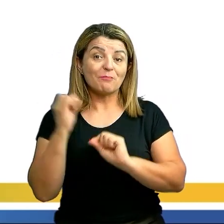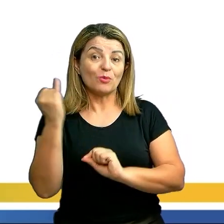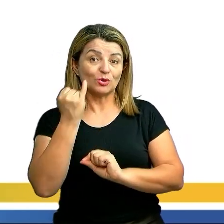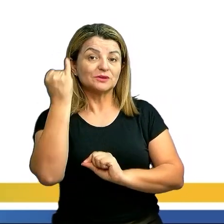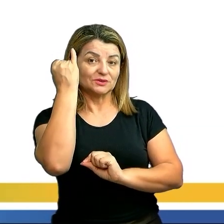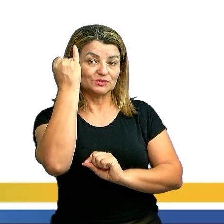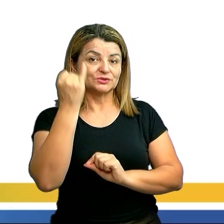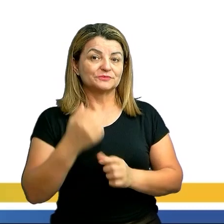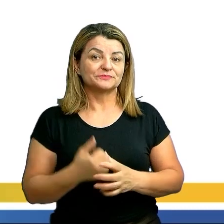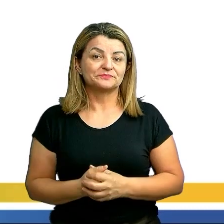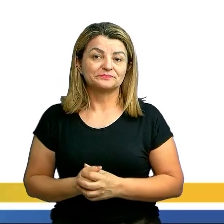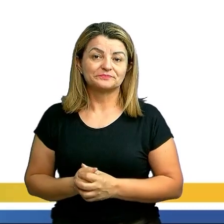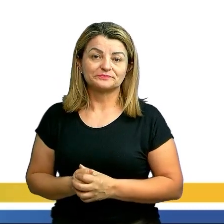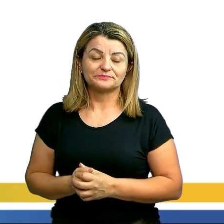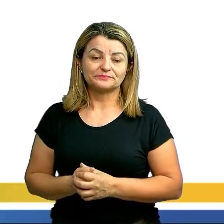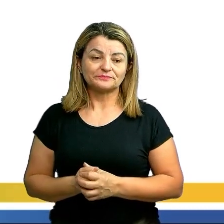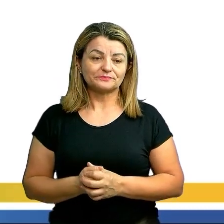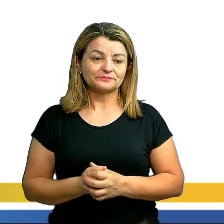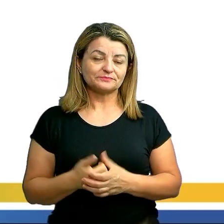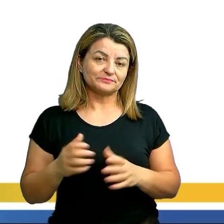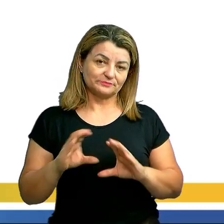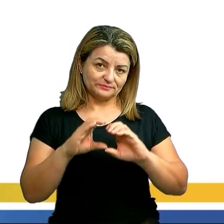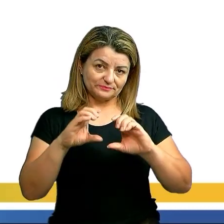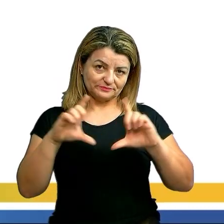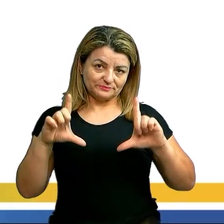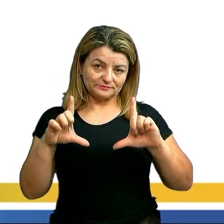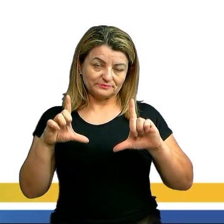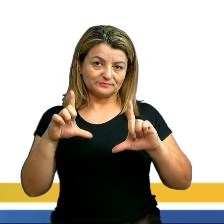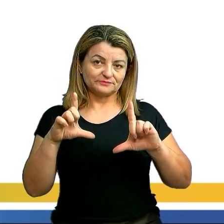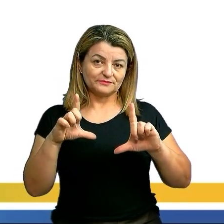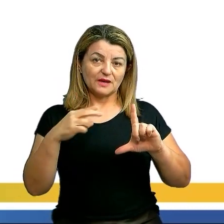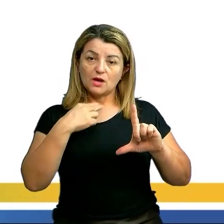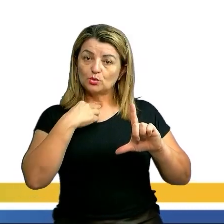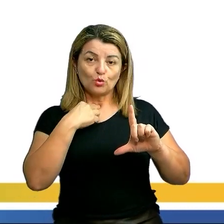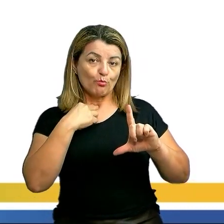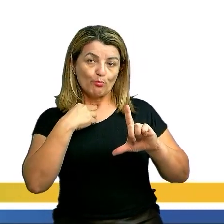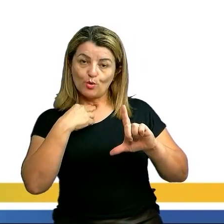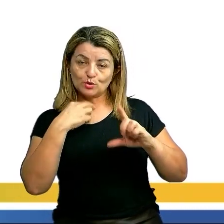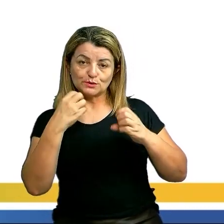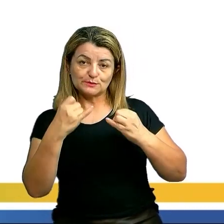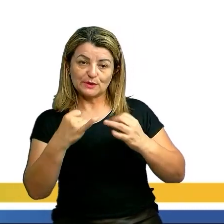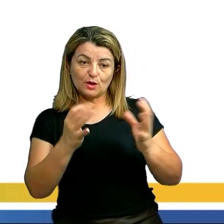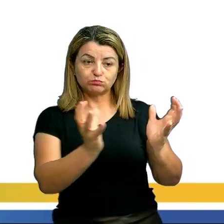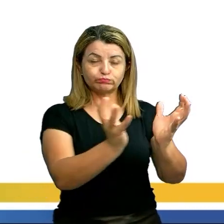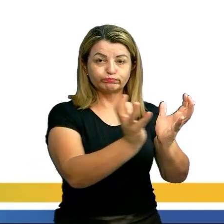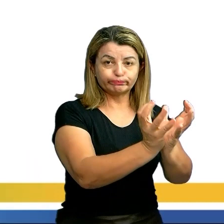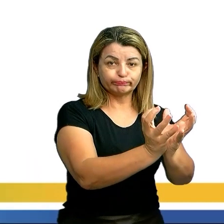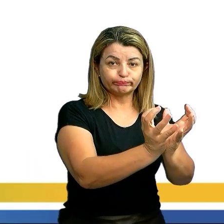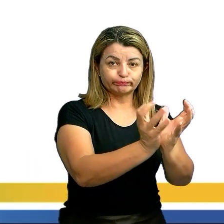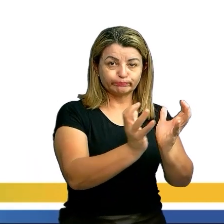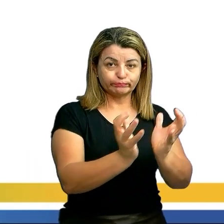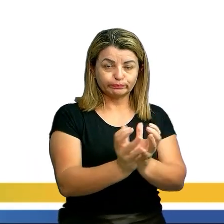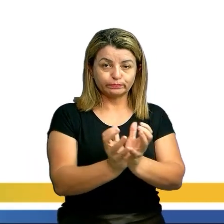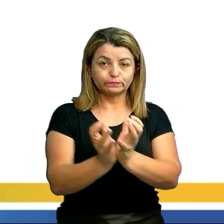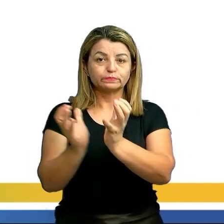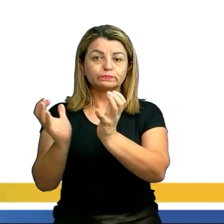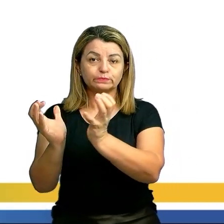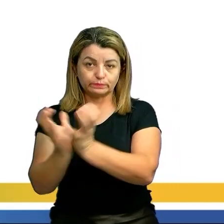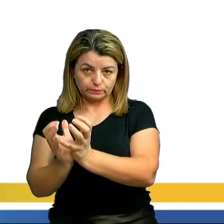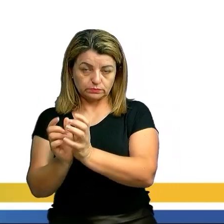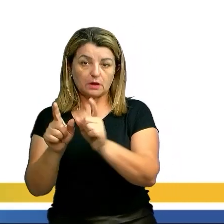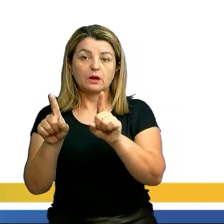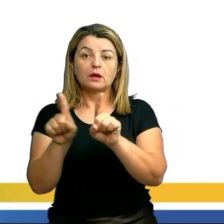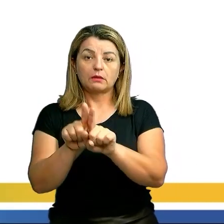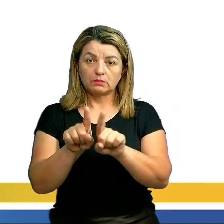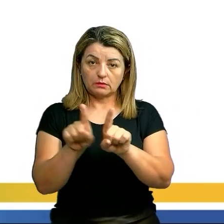gente? E claro, a gente não pode deixar de falar dos grupos que também são organizações